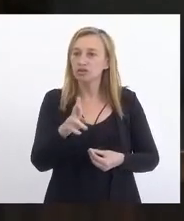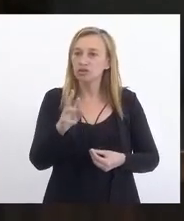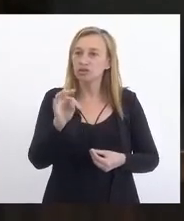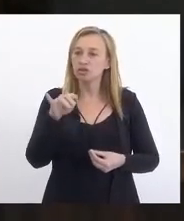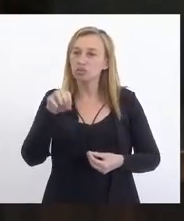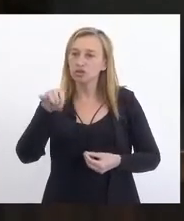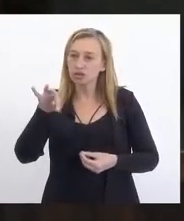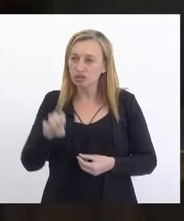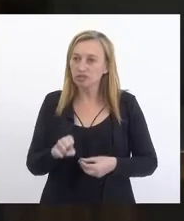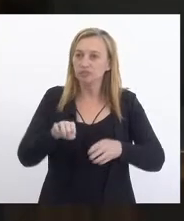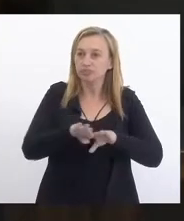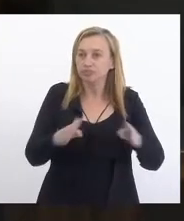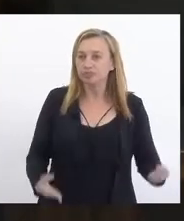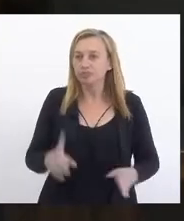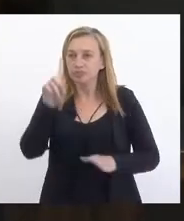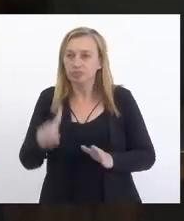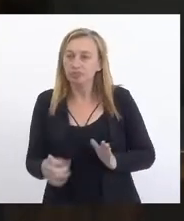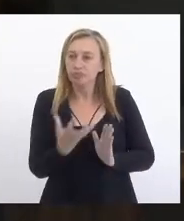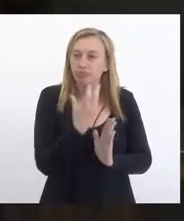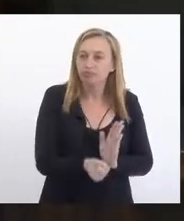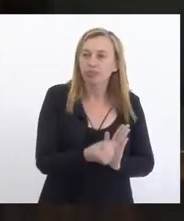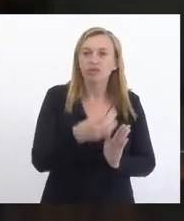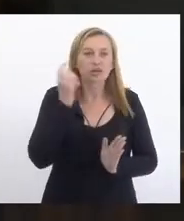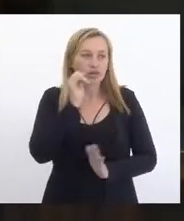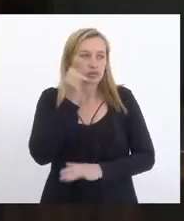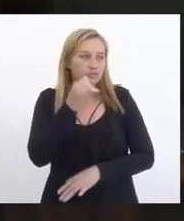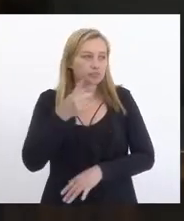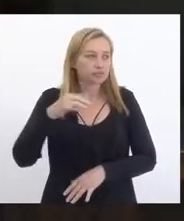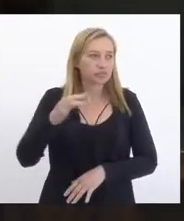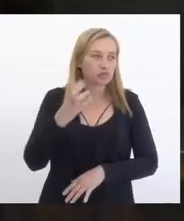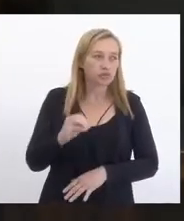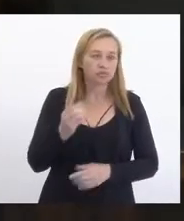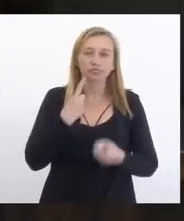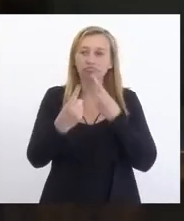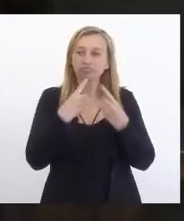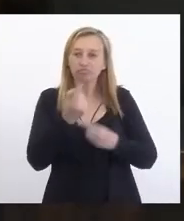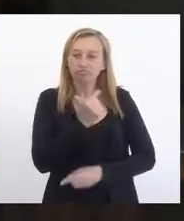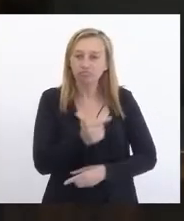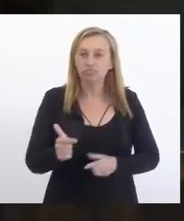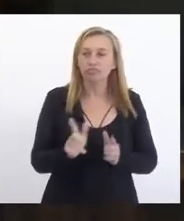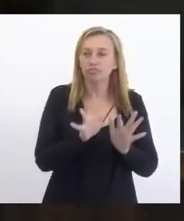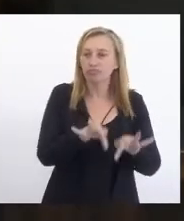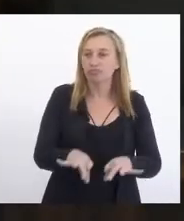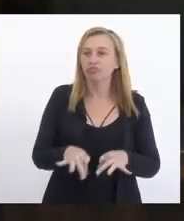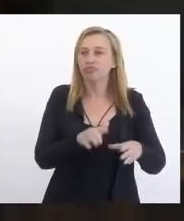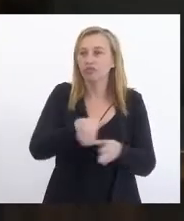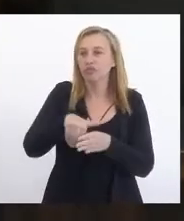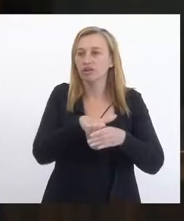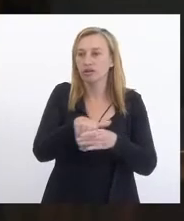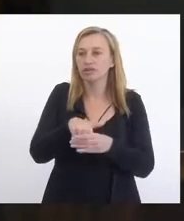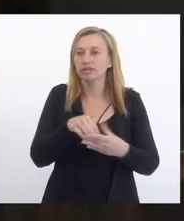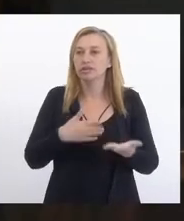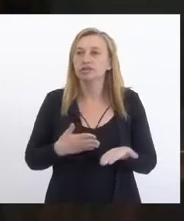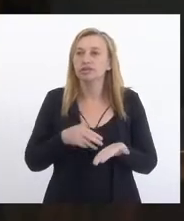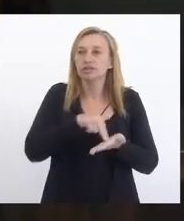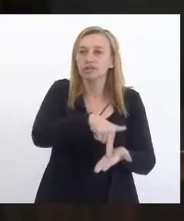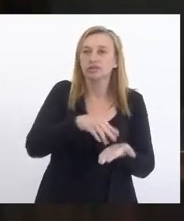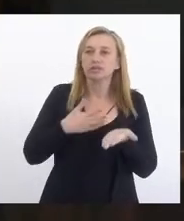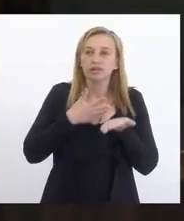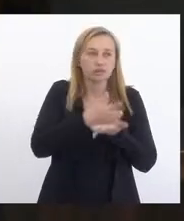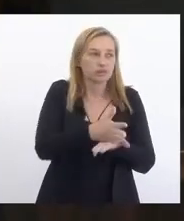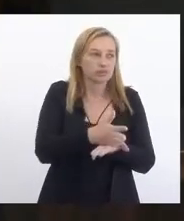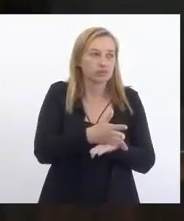da mesa diretora favorável, relator deputado Deodalto. Em discussão, não havendo quem queira discutir, encerrada a discussão, em votação, os senhores que aprovam permaneçam como